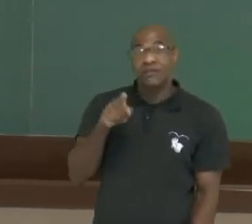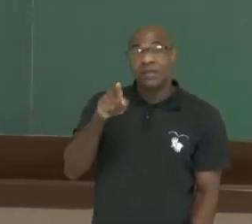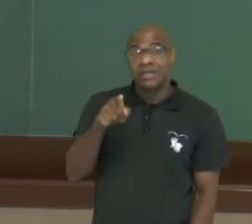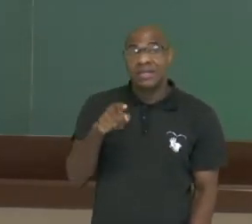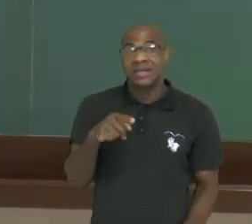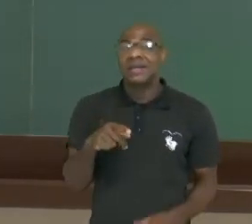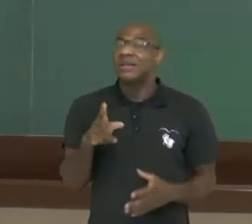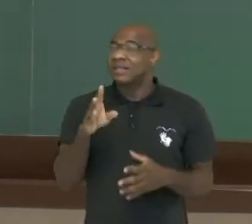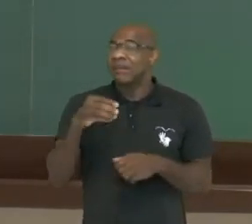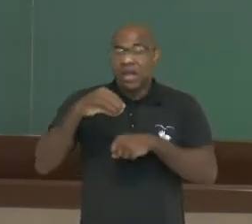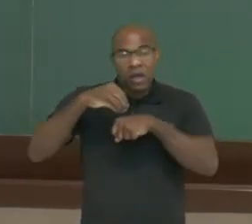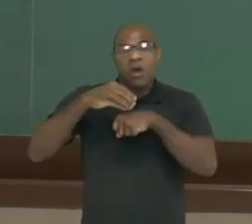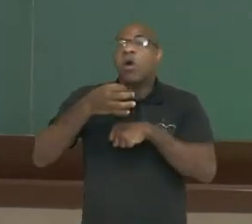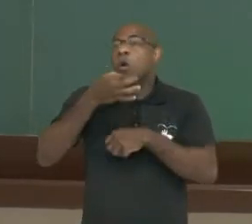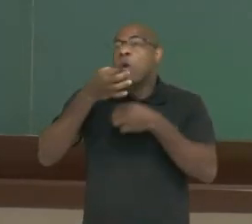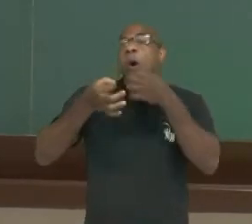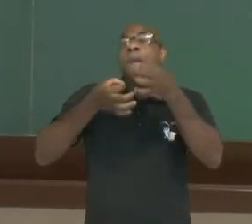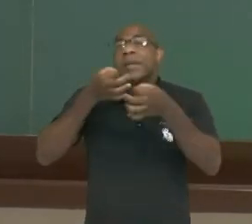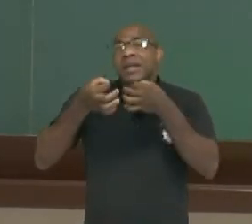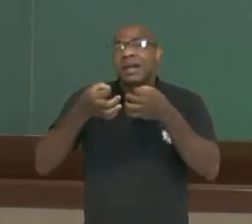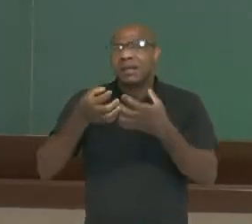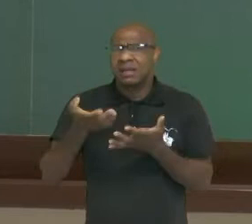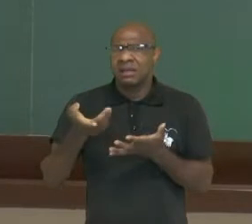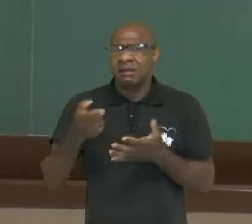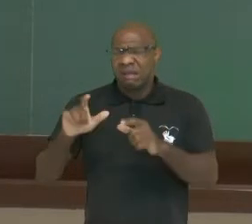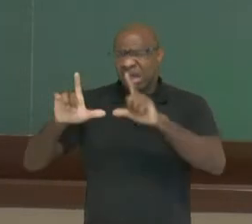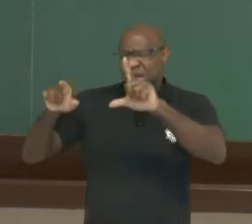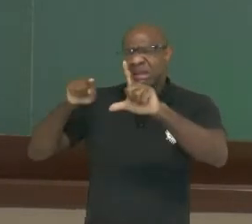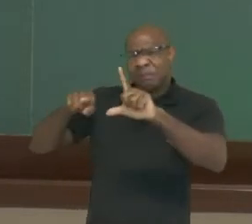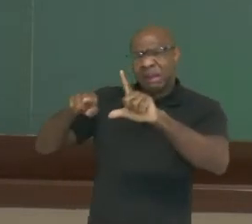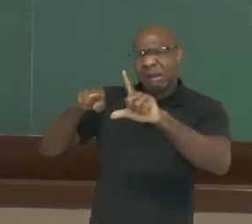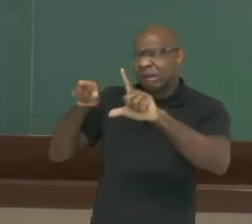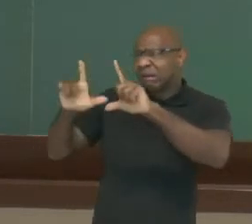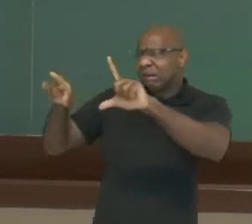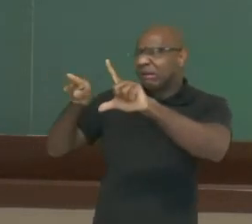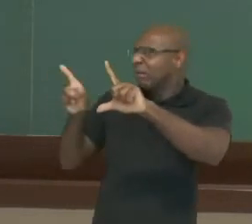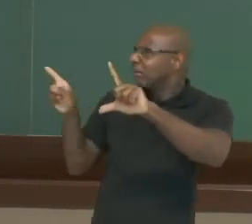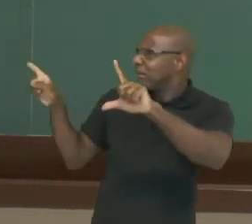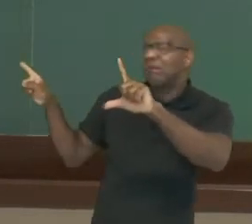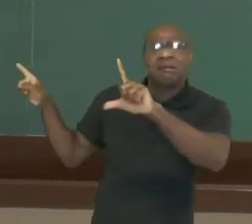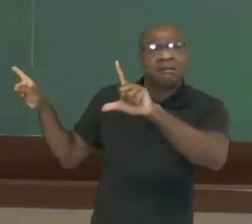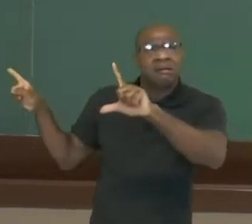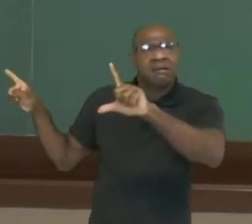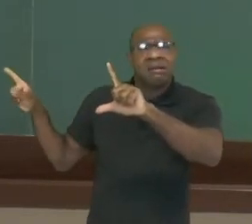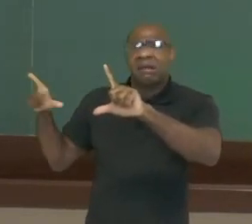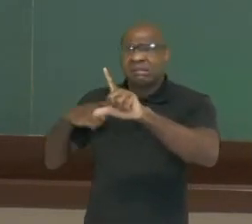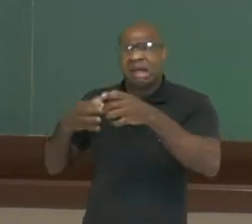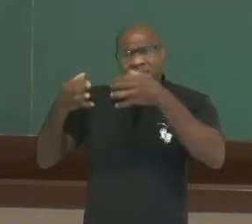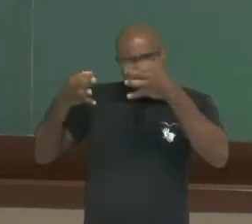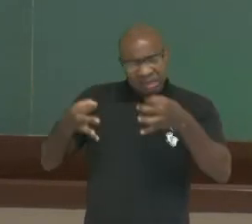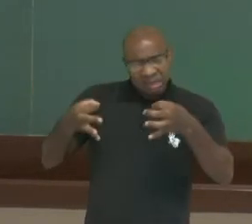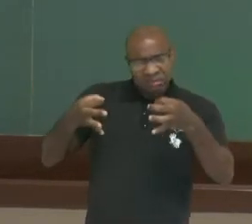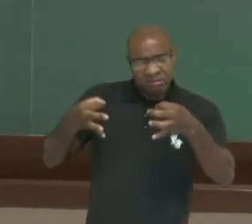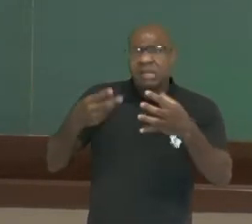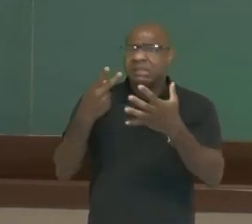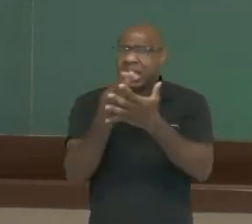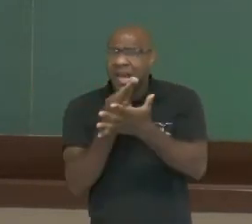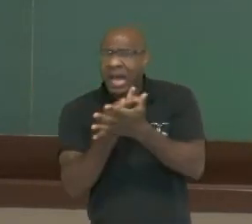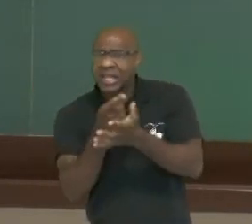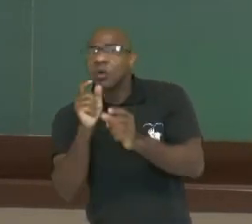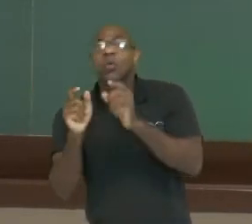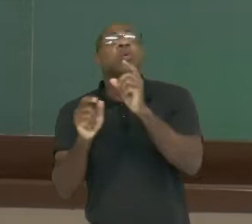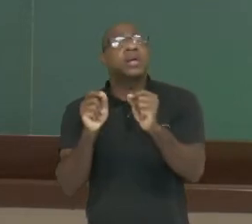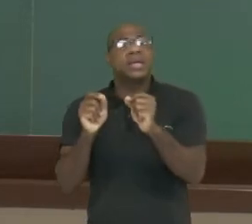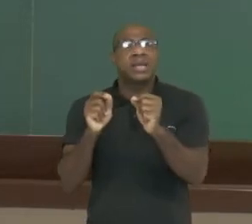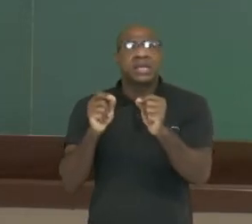fazer um comentário. Será que nessa placa aqui está há ou não incoerência? E qual é essa incoerência,